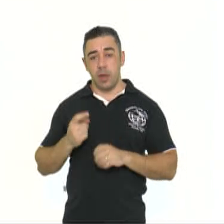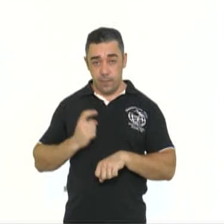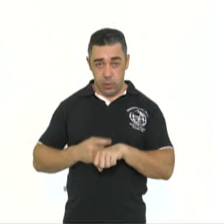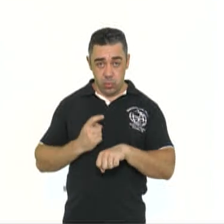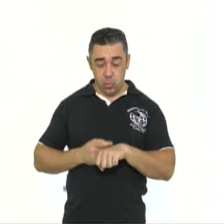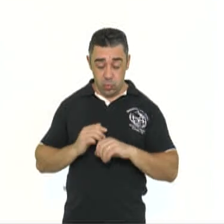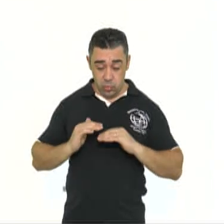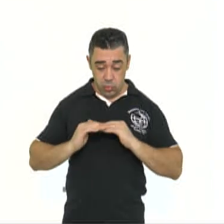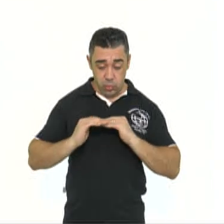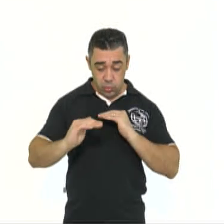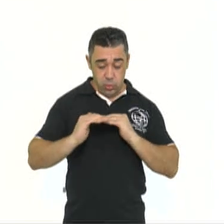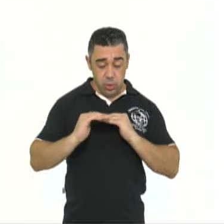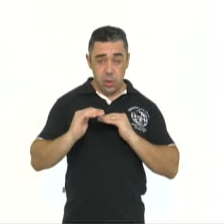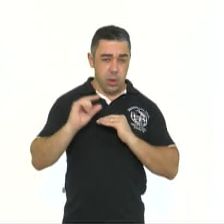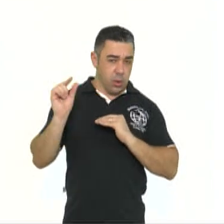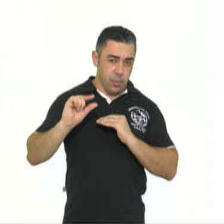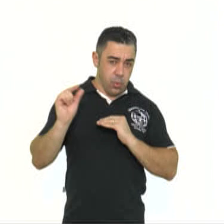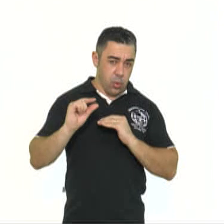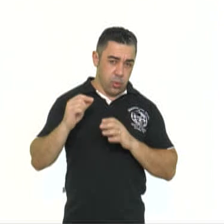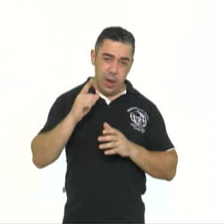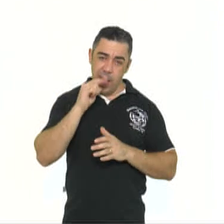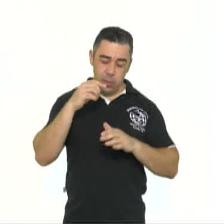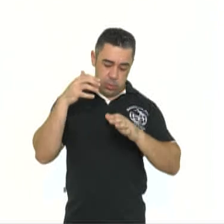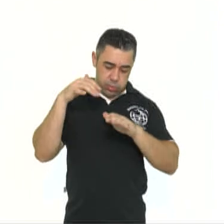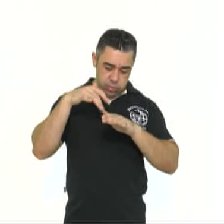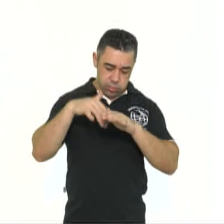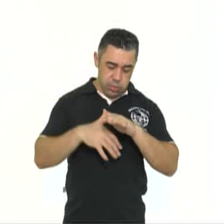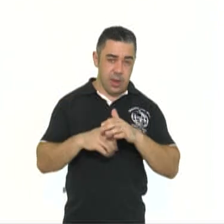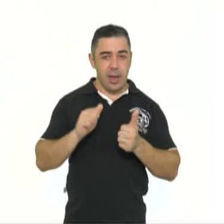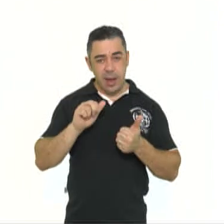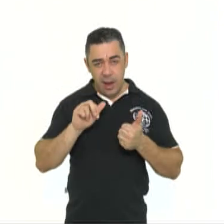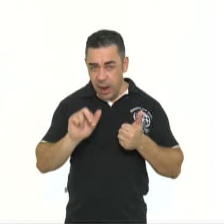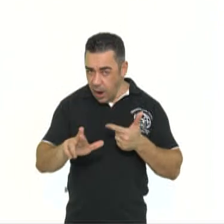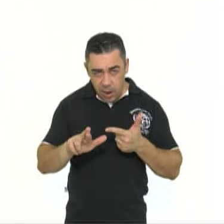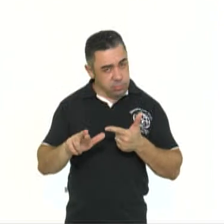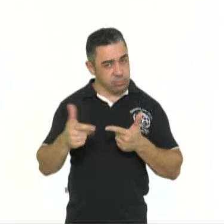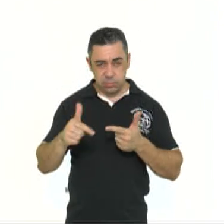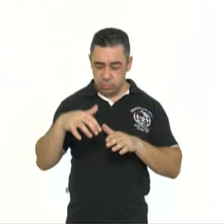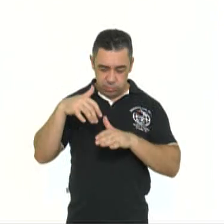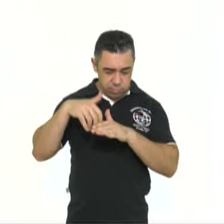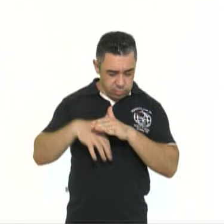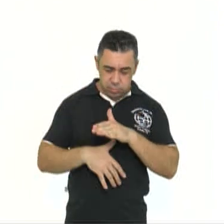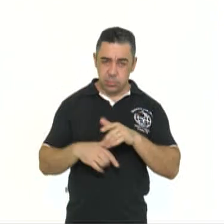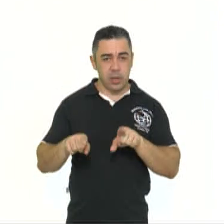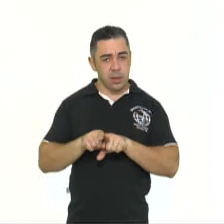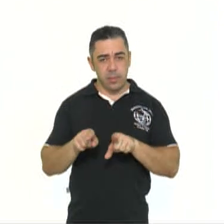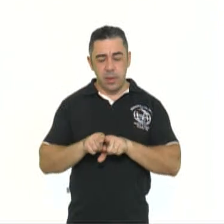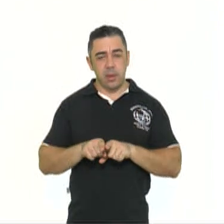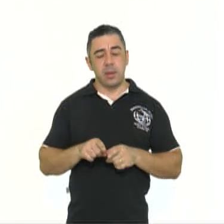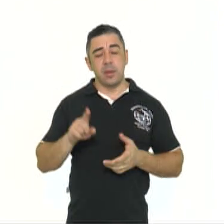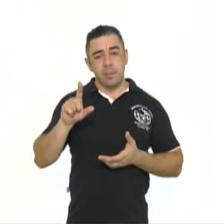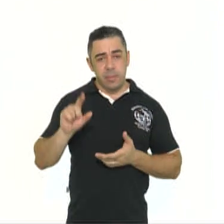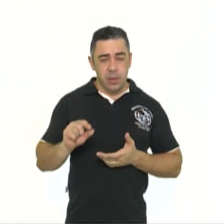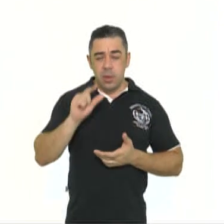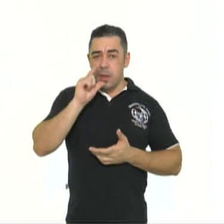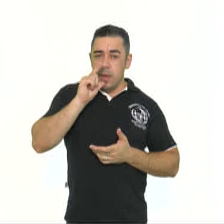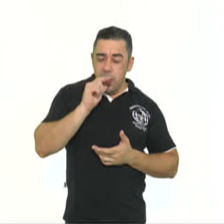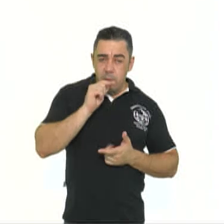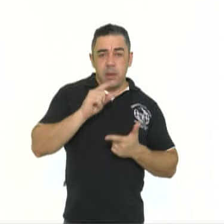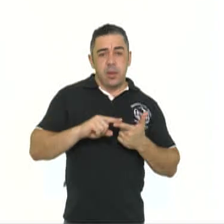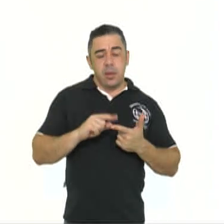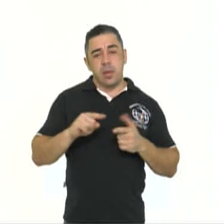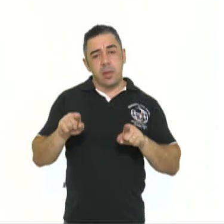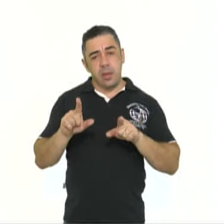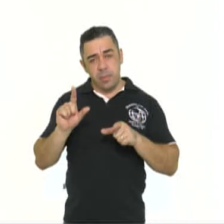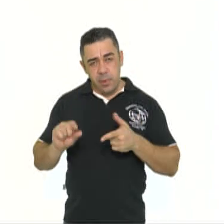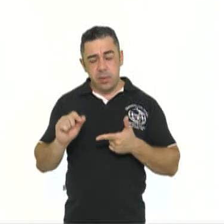está dizendo ali, ele vai ficar menos aerado, então menos ar dentro dele, menor infiltração de água. Se tem menos ar e menor infiltração